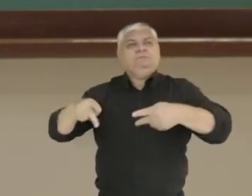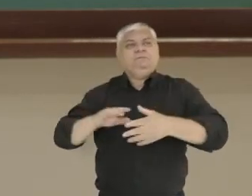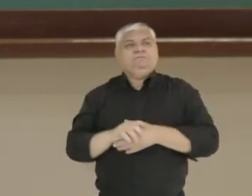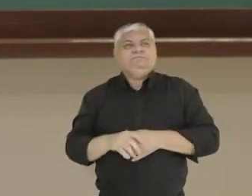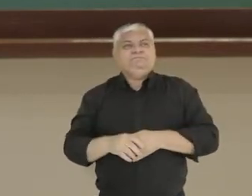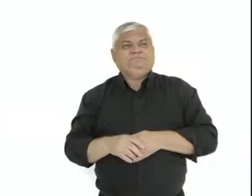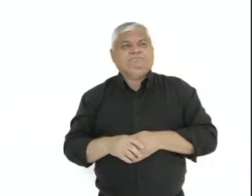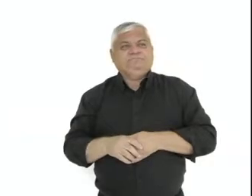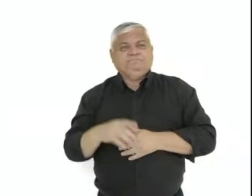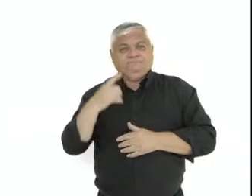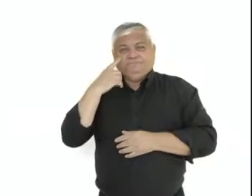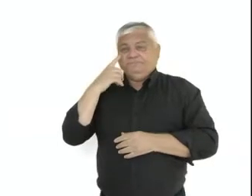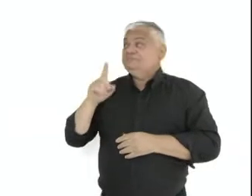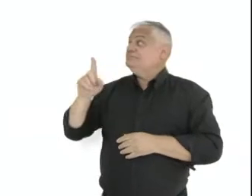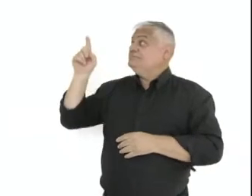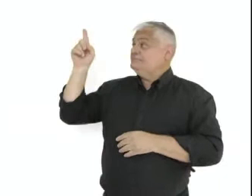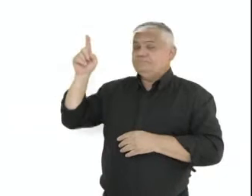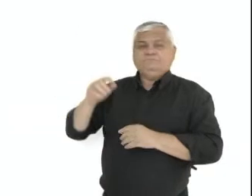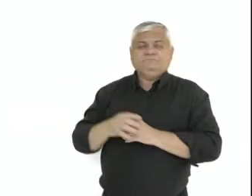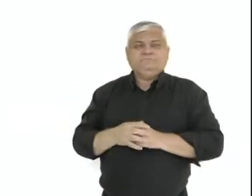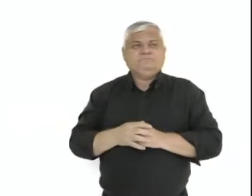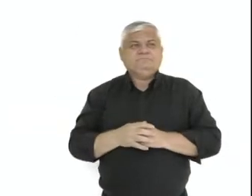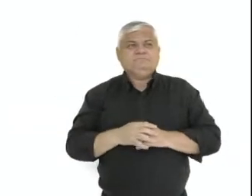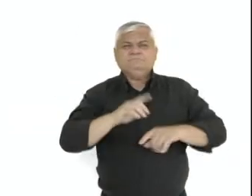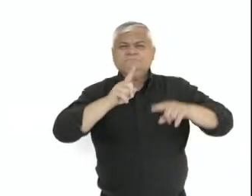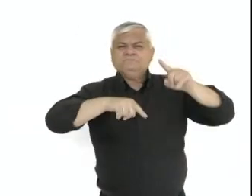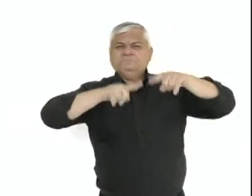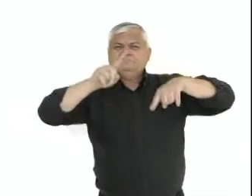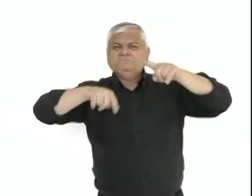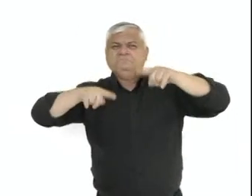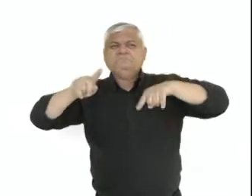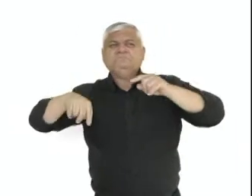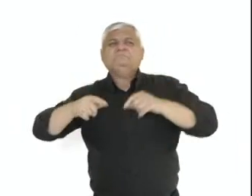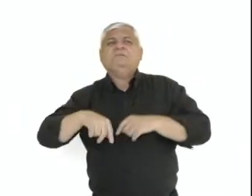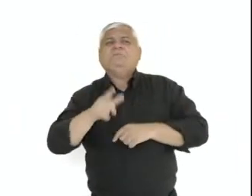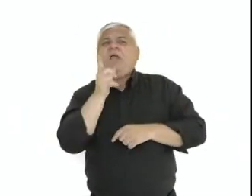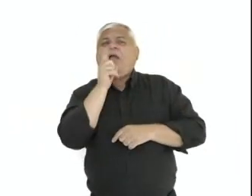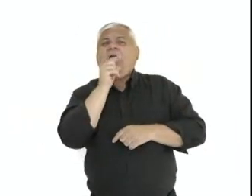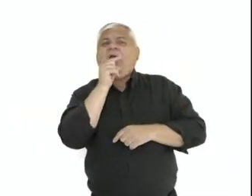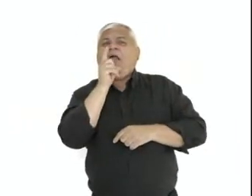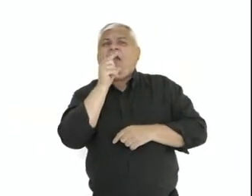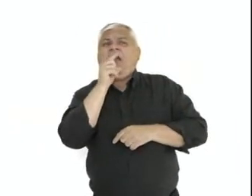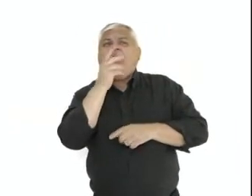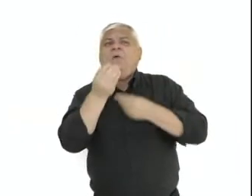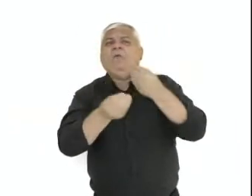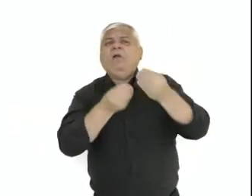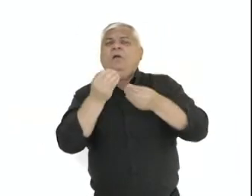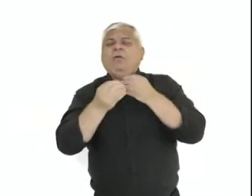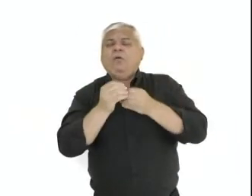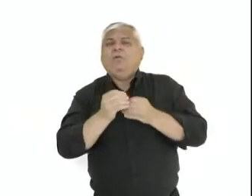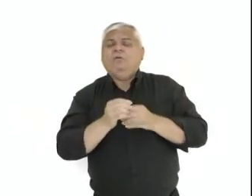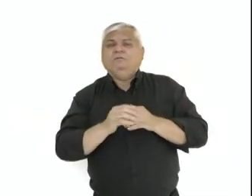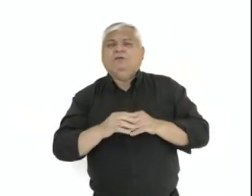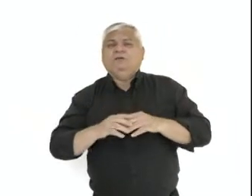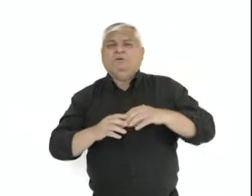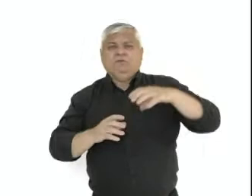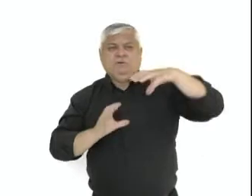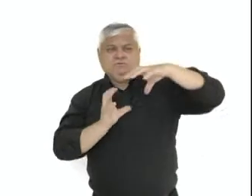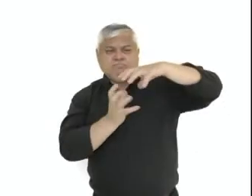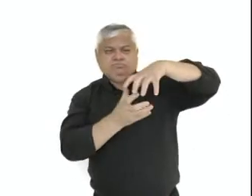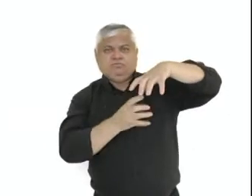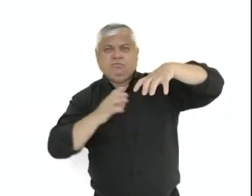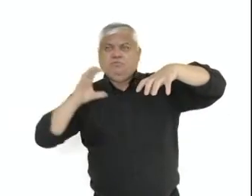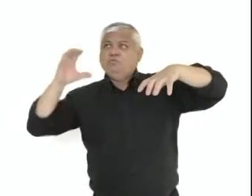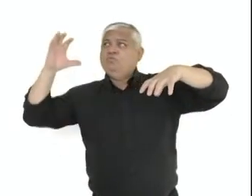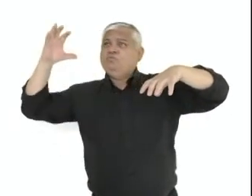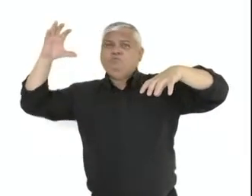aqui, que você está vendo, é a variação em corpo hídrico visualizada a partir de imagens de satélite em diferentes anos. E